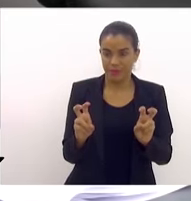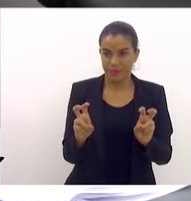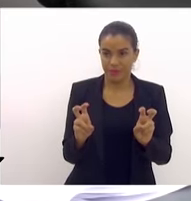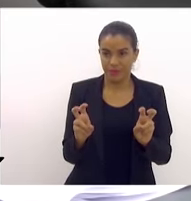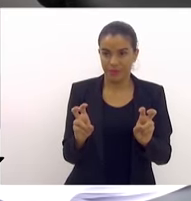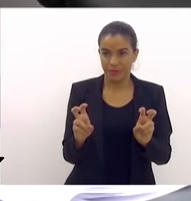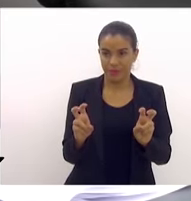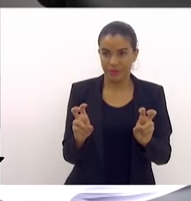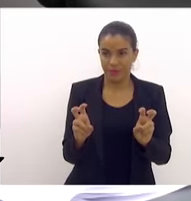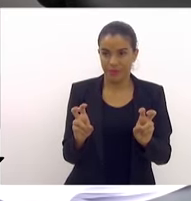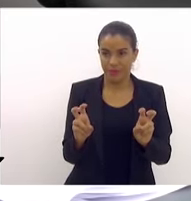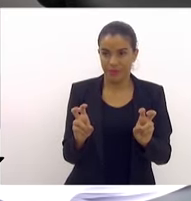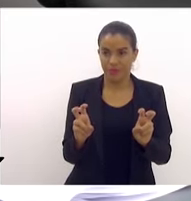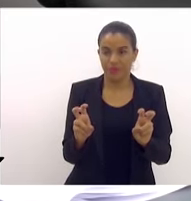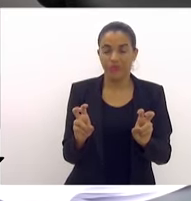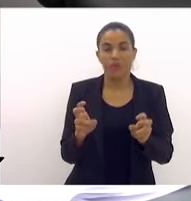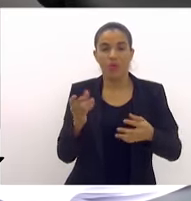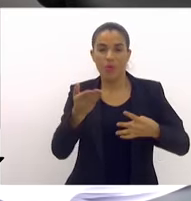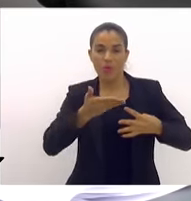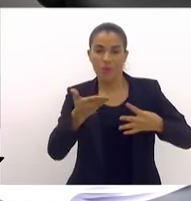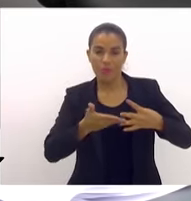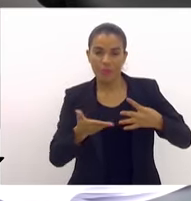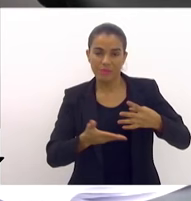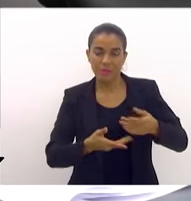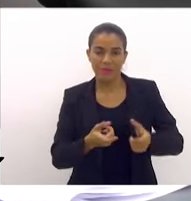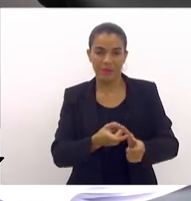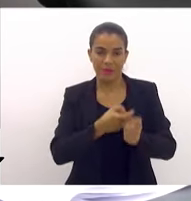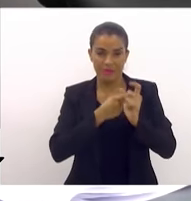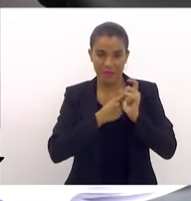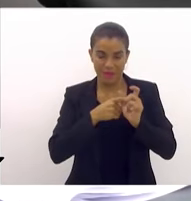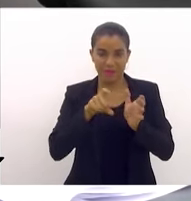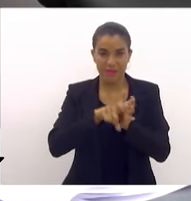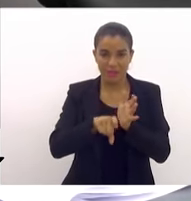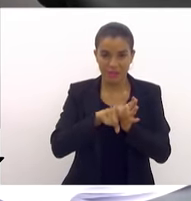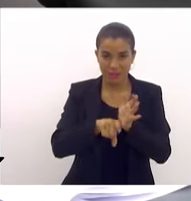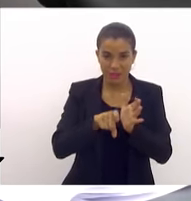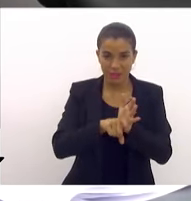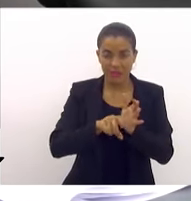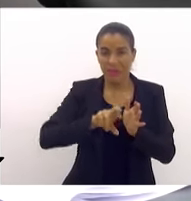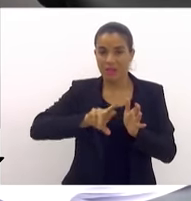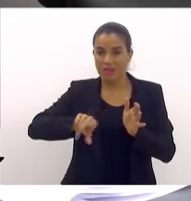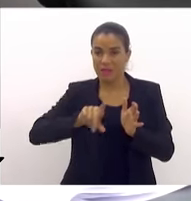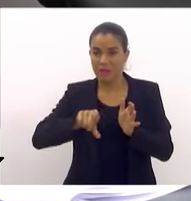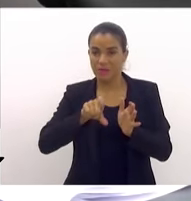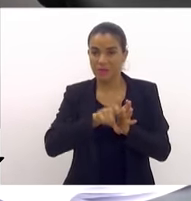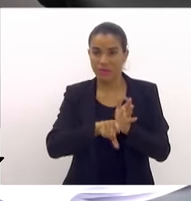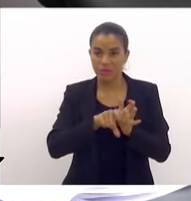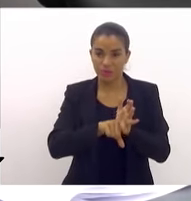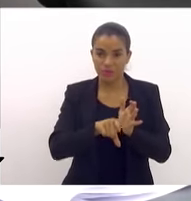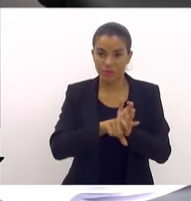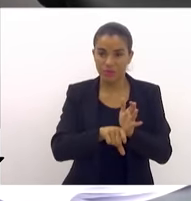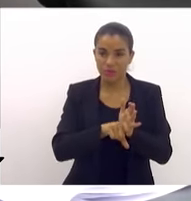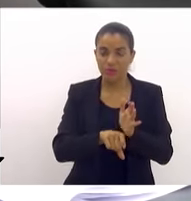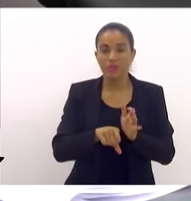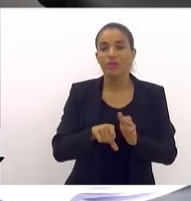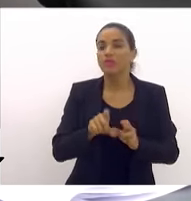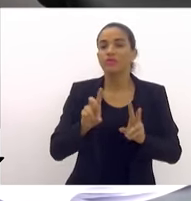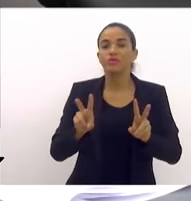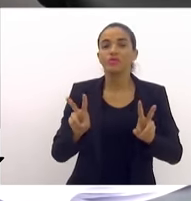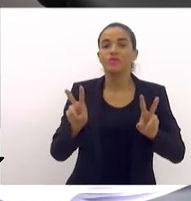artigo 1º, o parcelamento dos débitos tributários e não tributários de